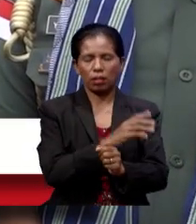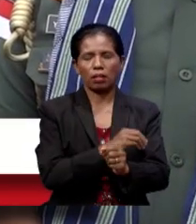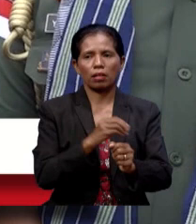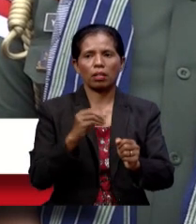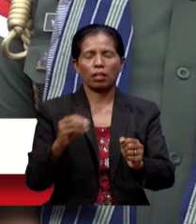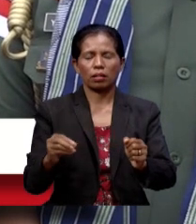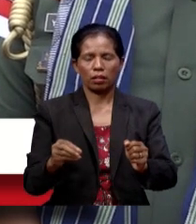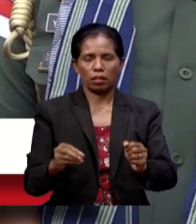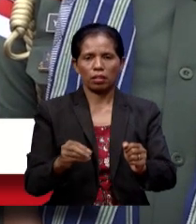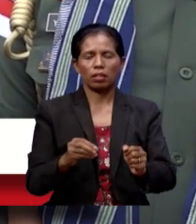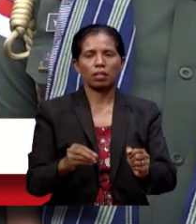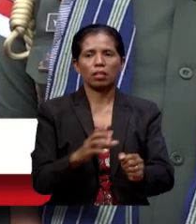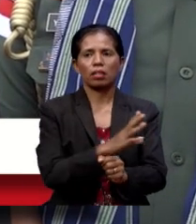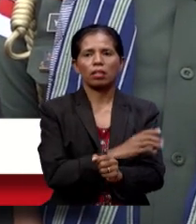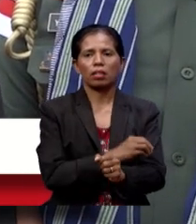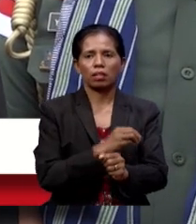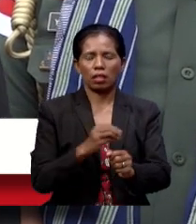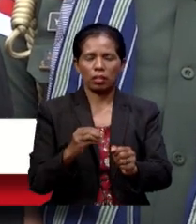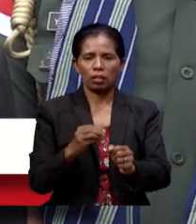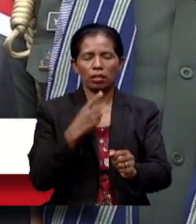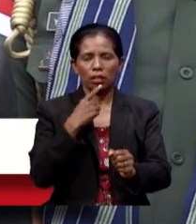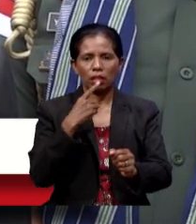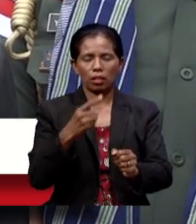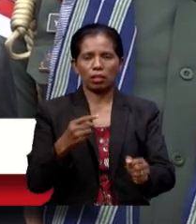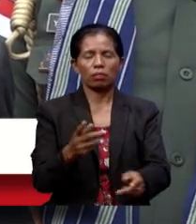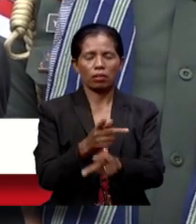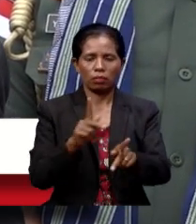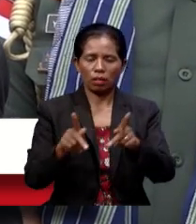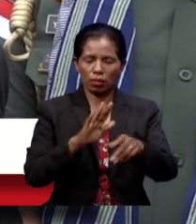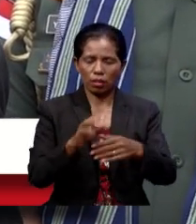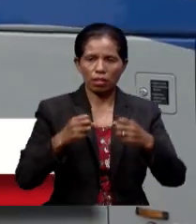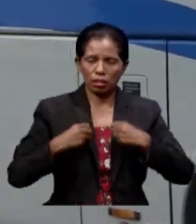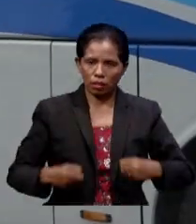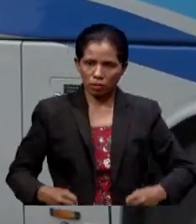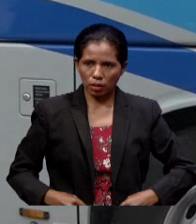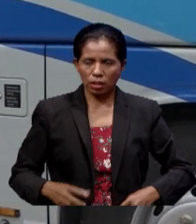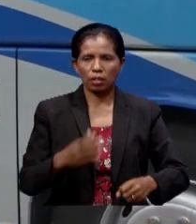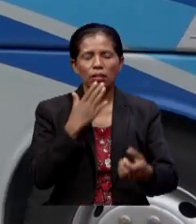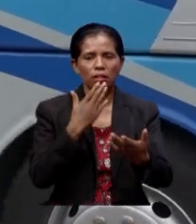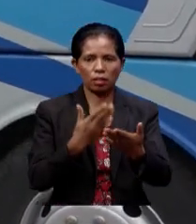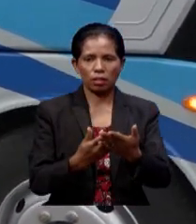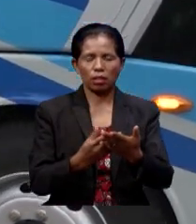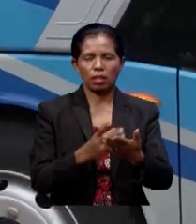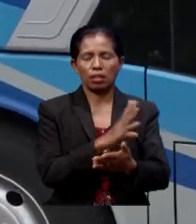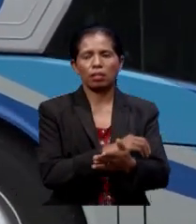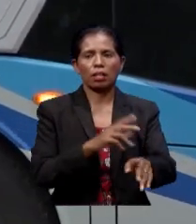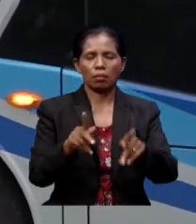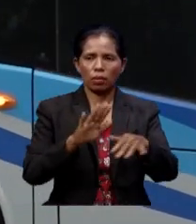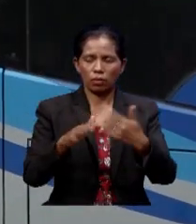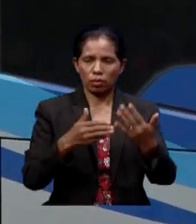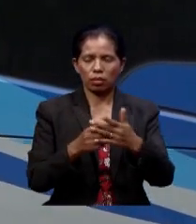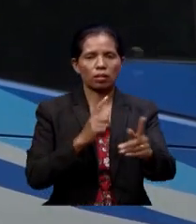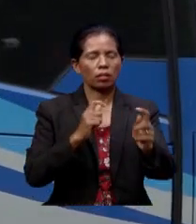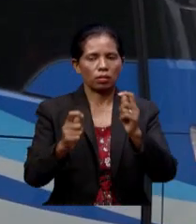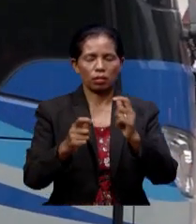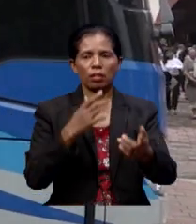Pak Presiden kan sebutin ya, safety itu nomor satu. Kita jaga keselamatan penumpang, kendaraan, transportasi safety itu